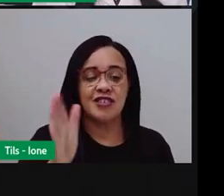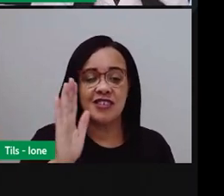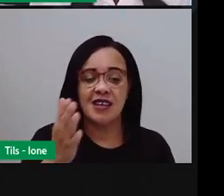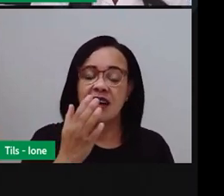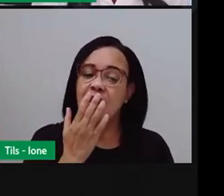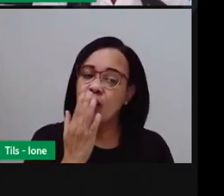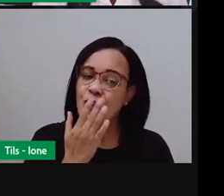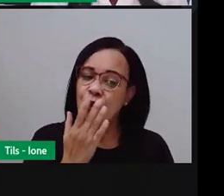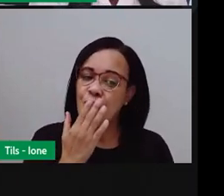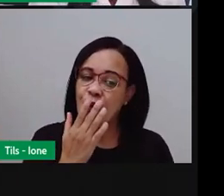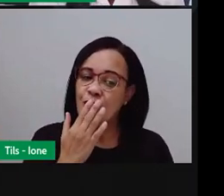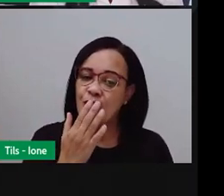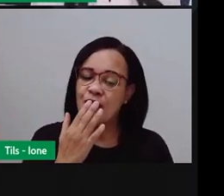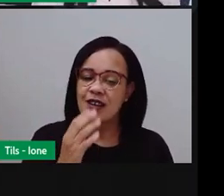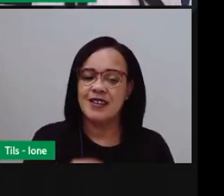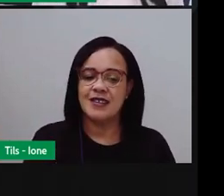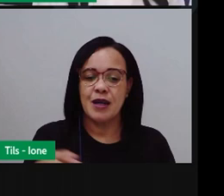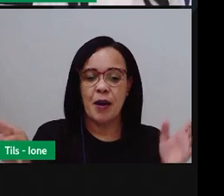milho.